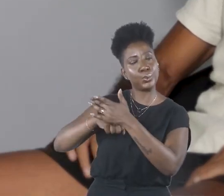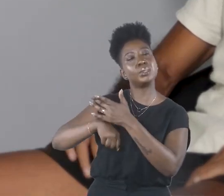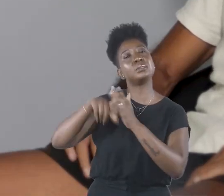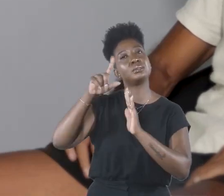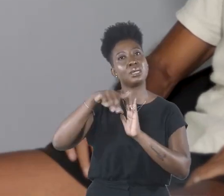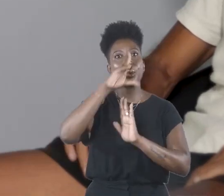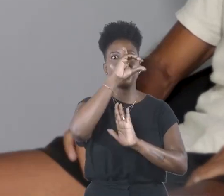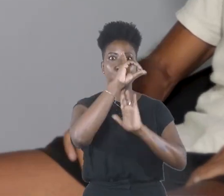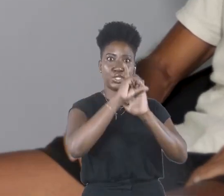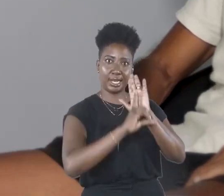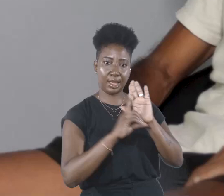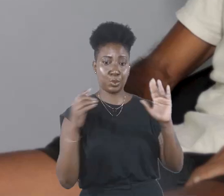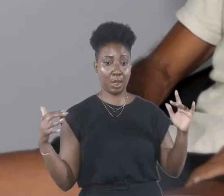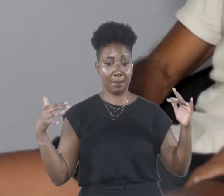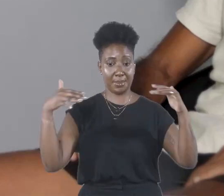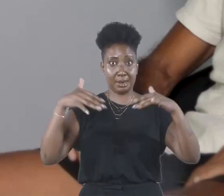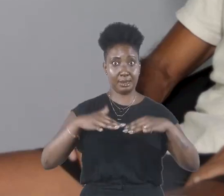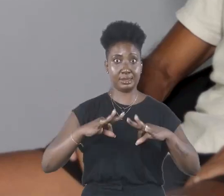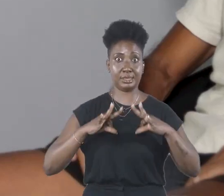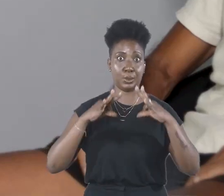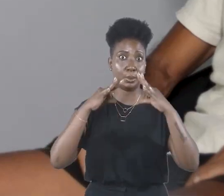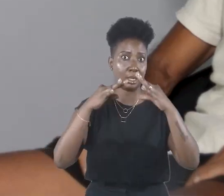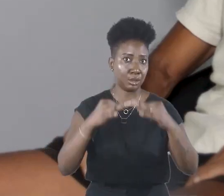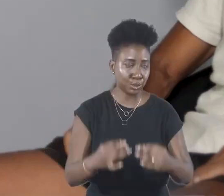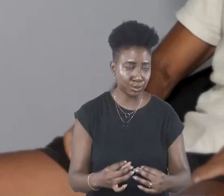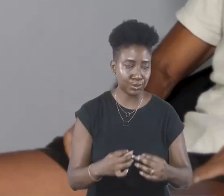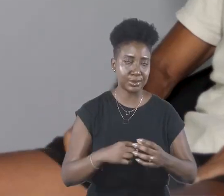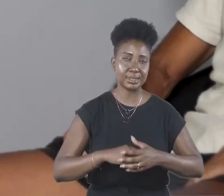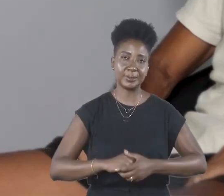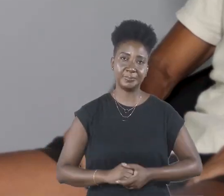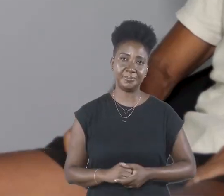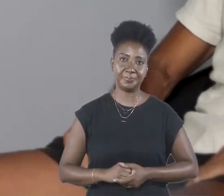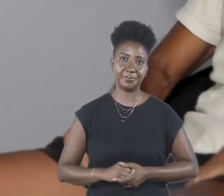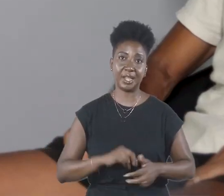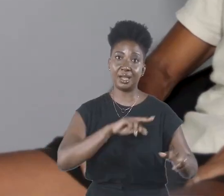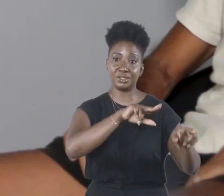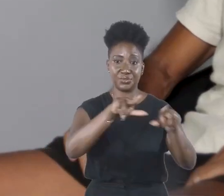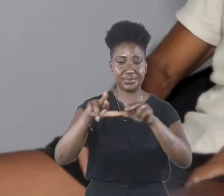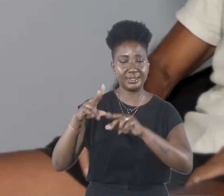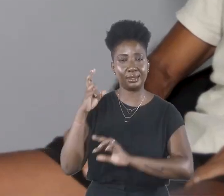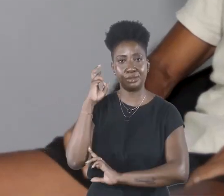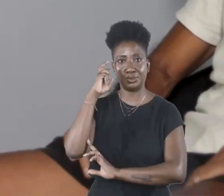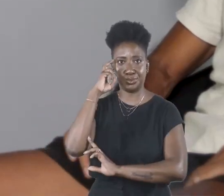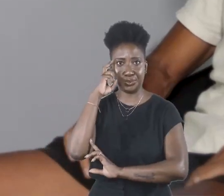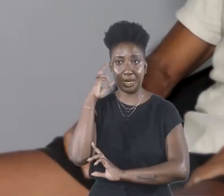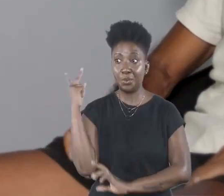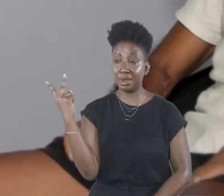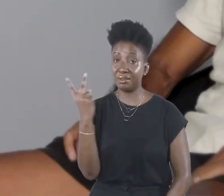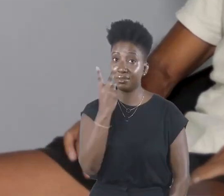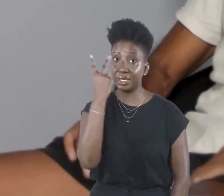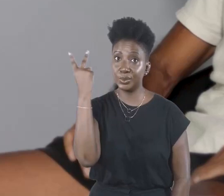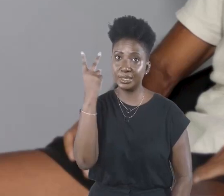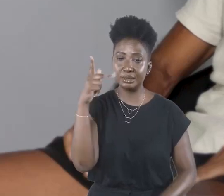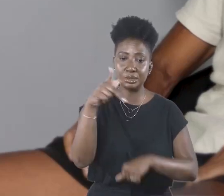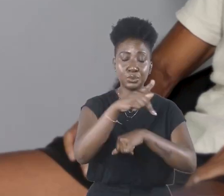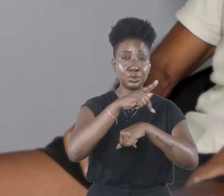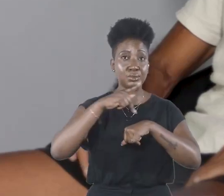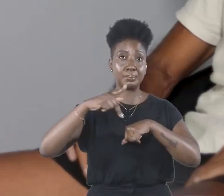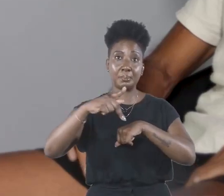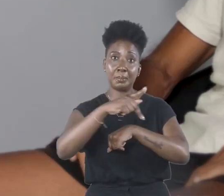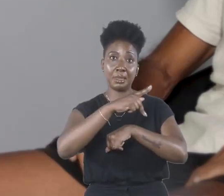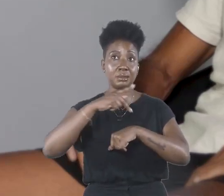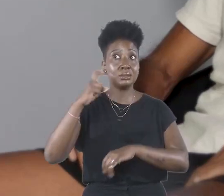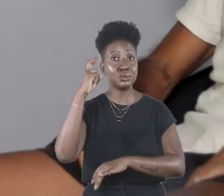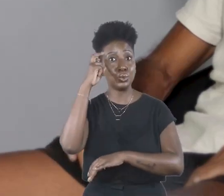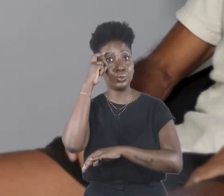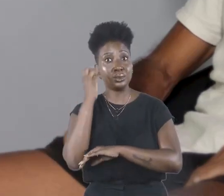grandes bandeiras, são o direito à migração para todo mundo, não só para um determinado grupo, a diversidade cultural e a valorização de países e